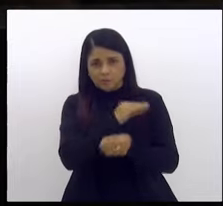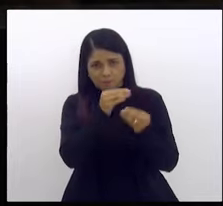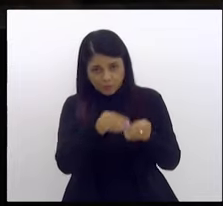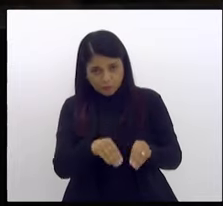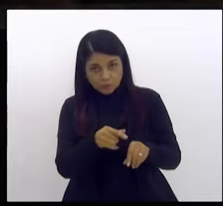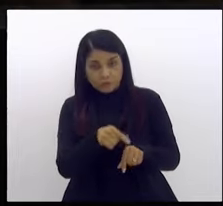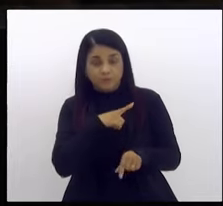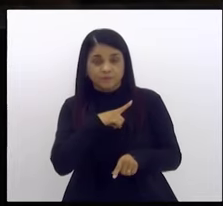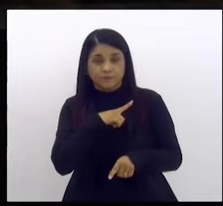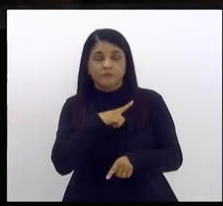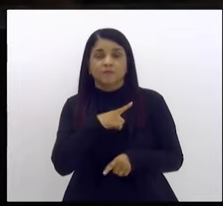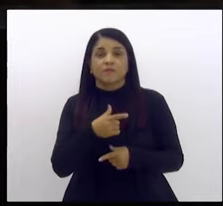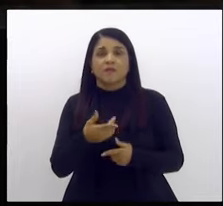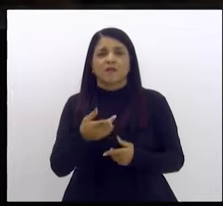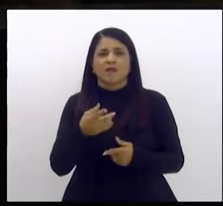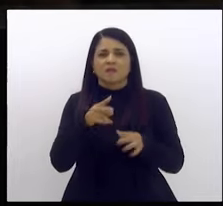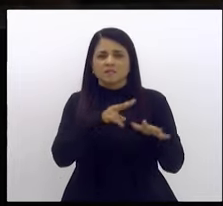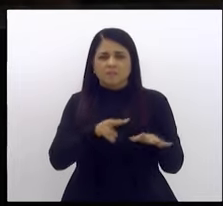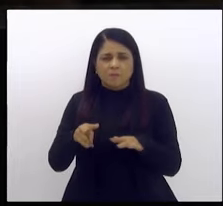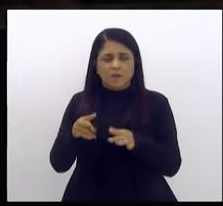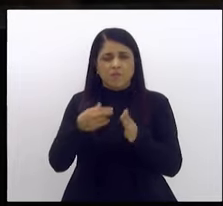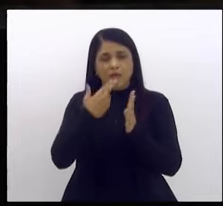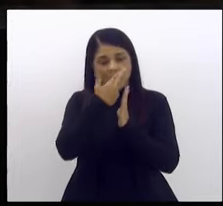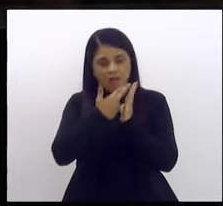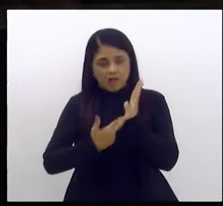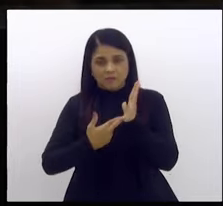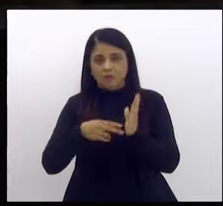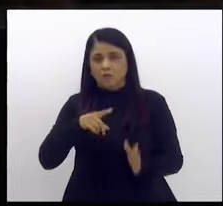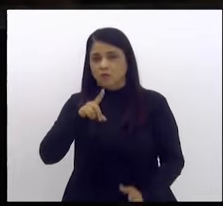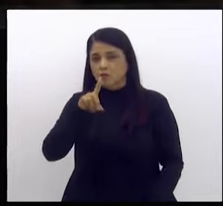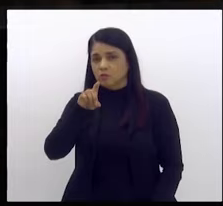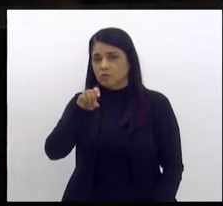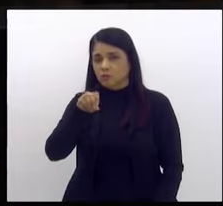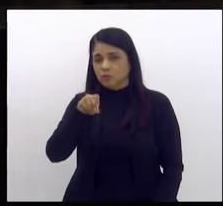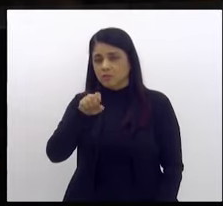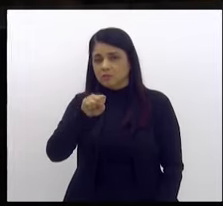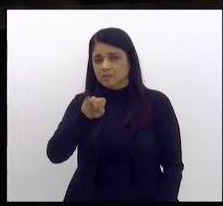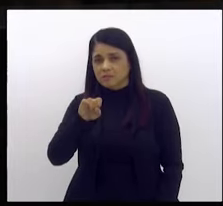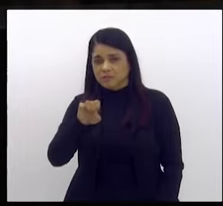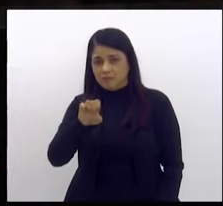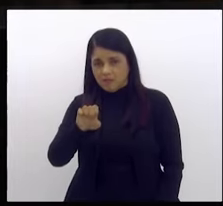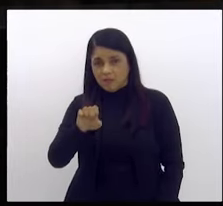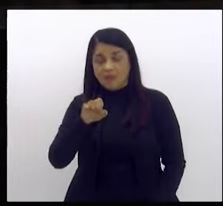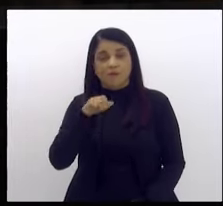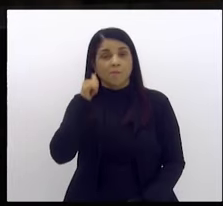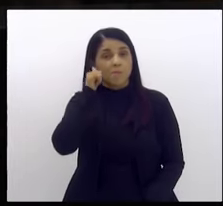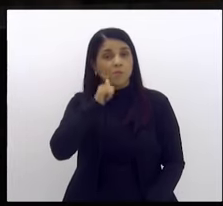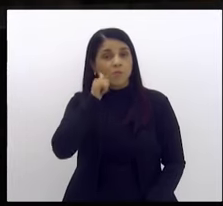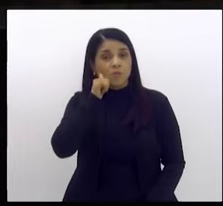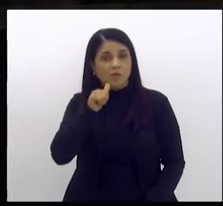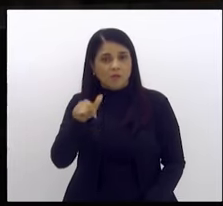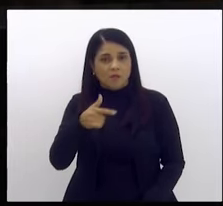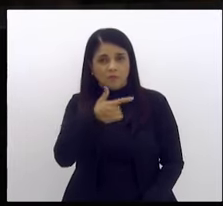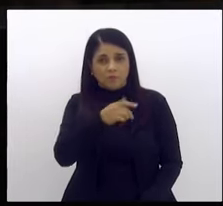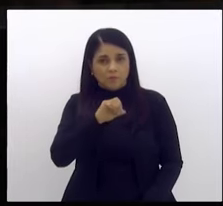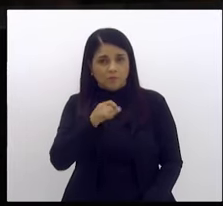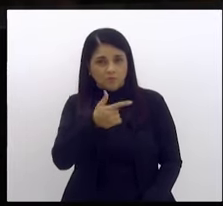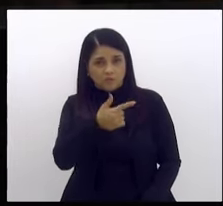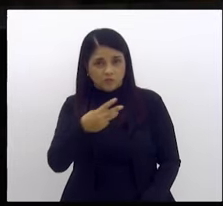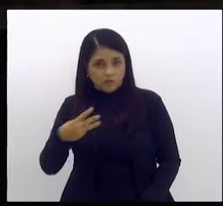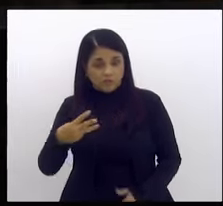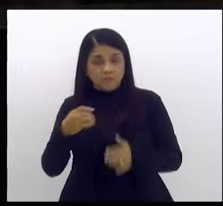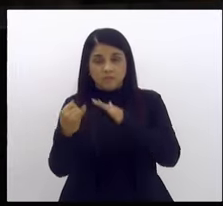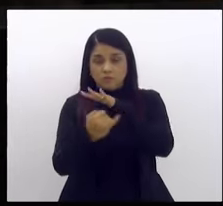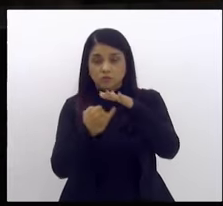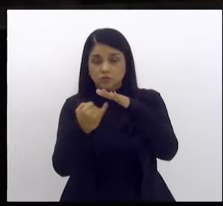semana, foi lançado o relatório do dossiê Mulher 2023, lançado pelo Instituto de Segurança